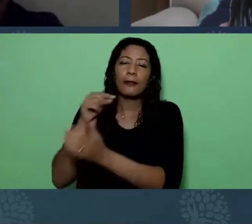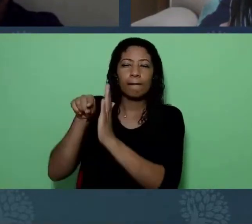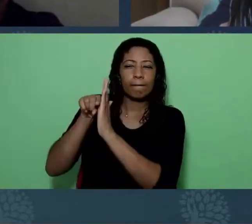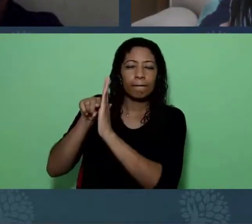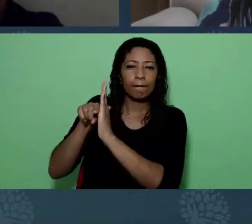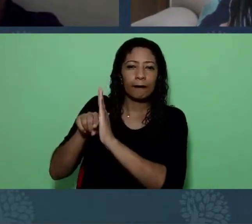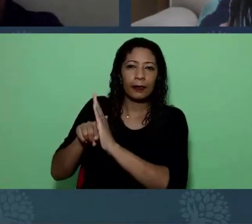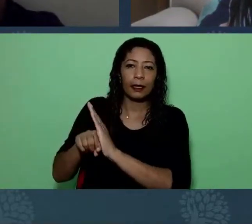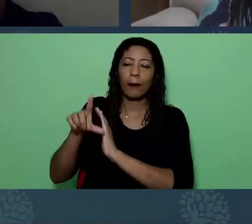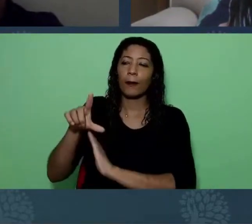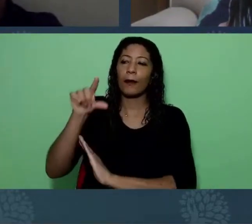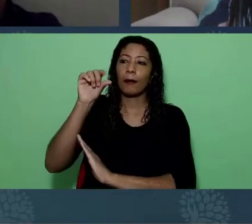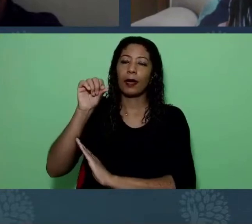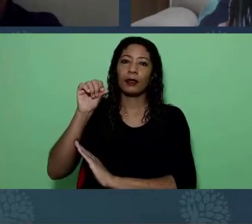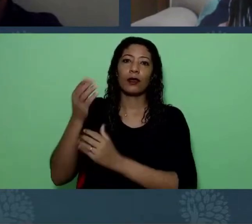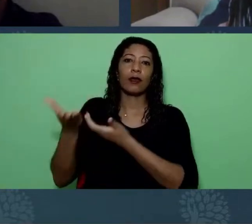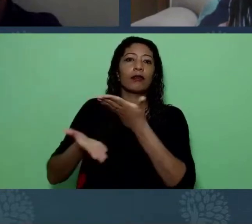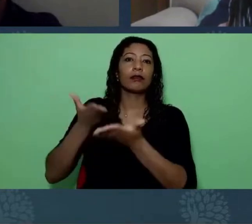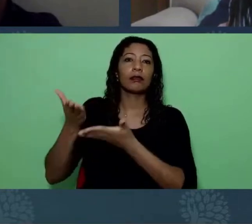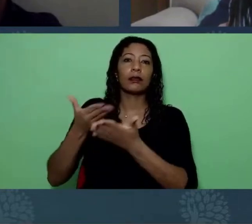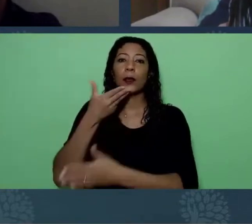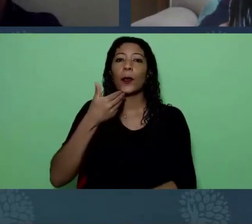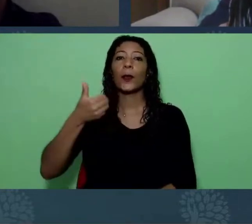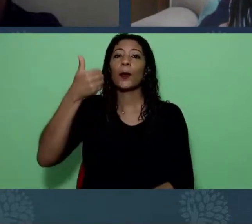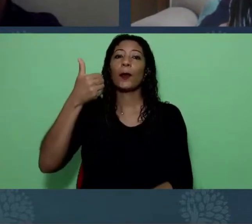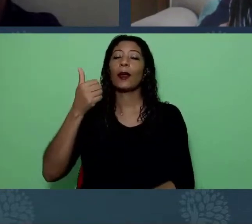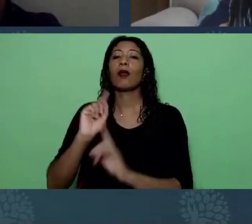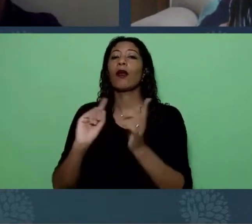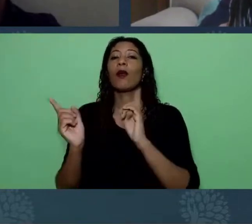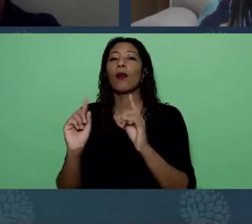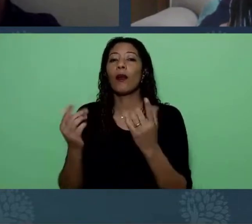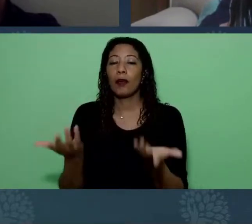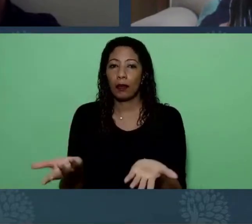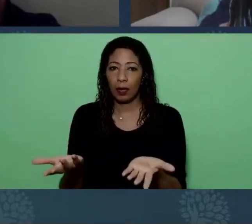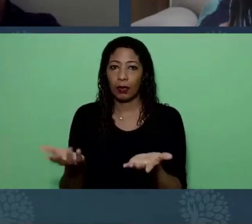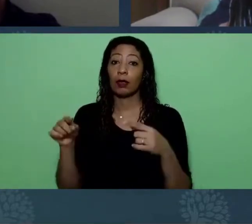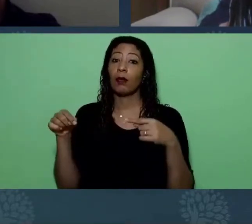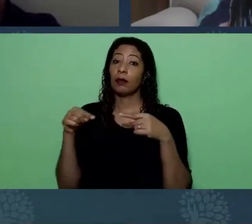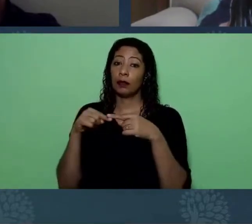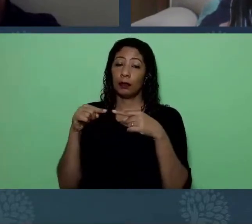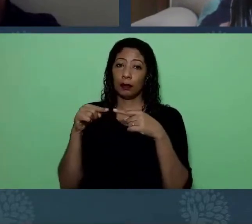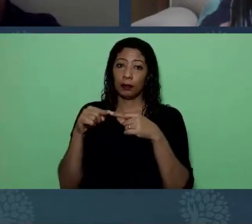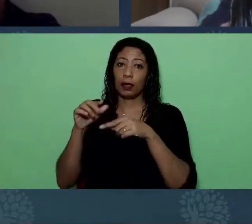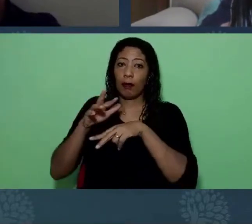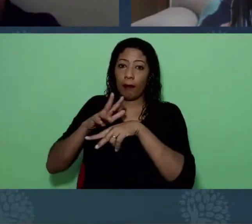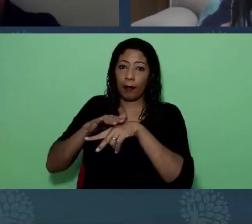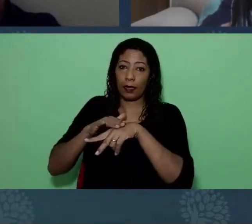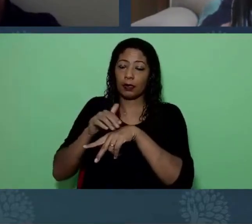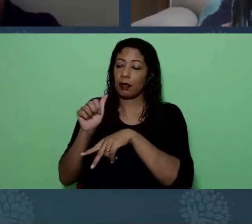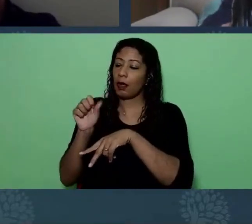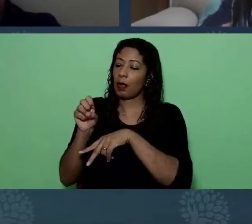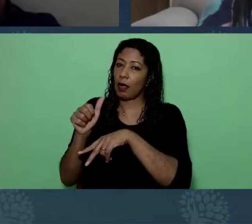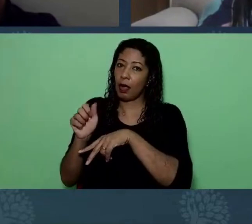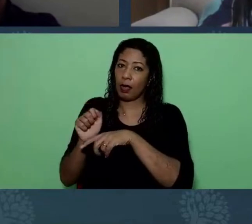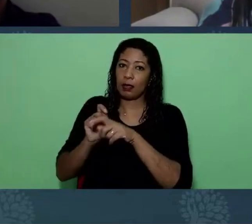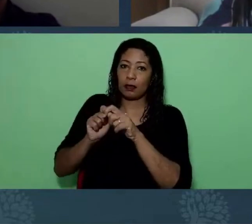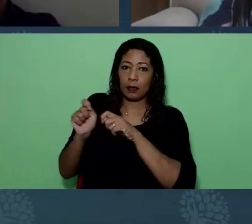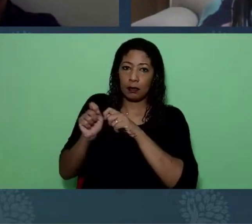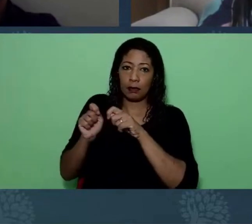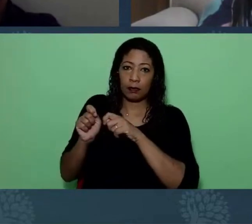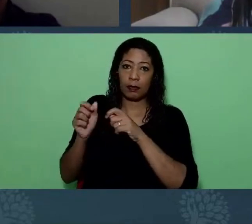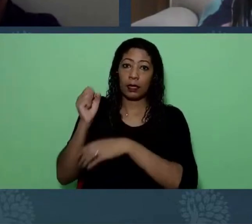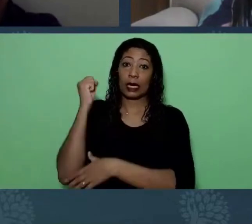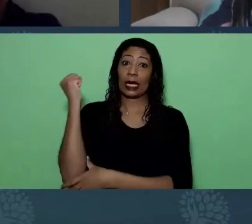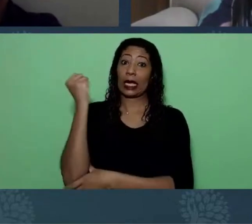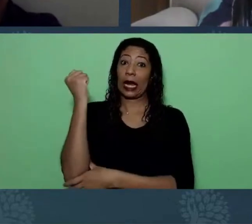cada um, lembrando que são para os pacientes com asma mais grave, que não controlaram com o uso de alta dose de corticoide inalatório